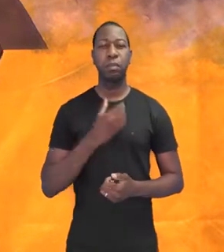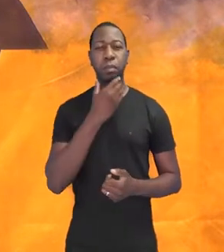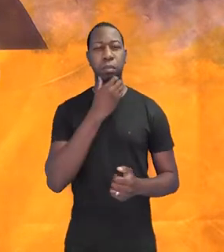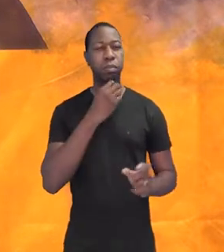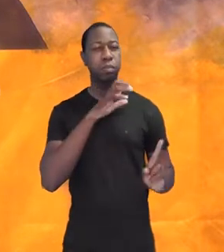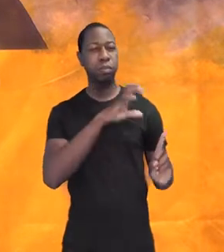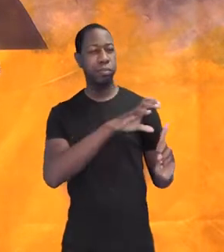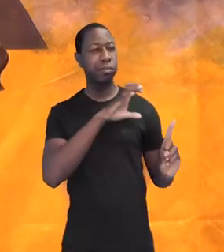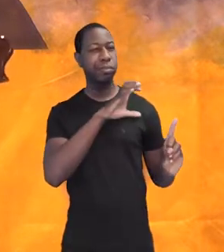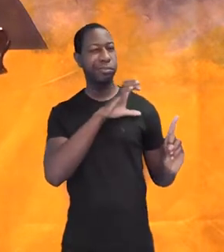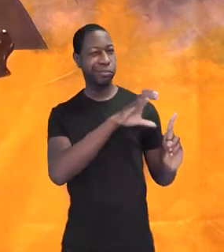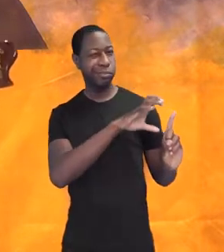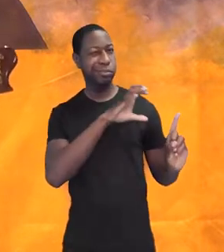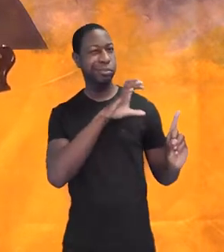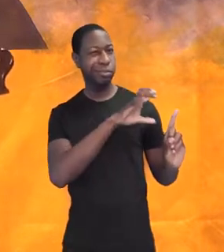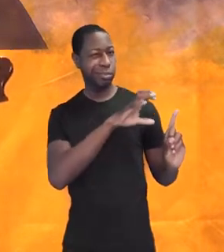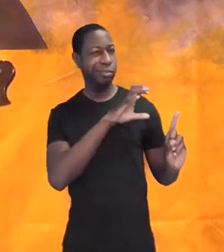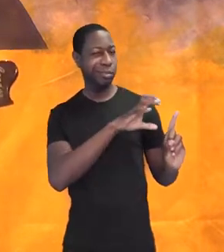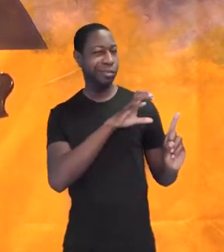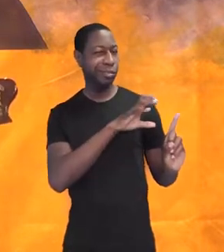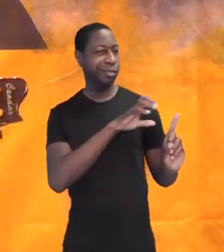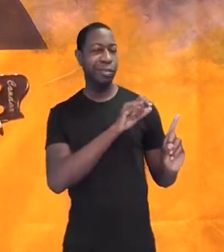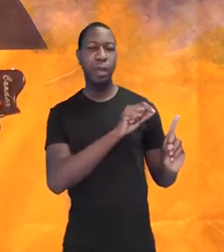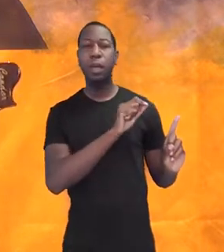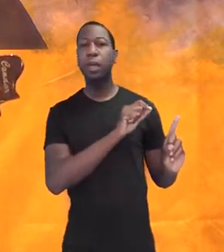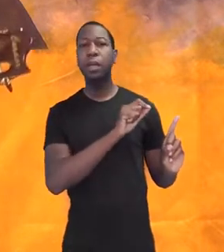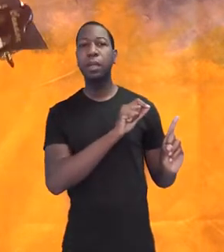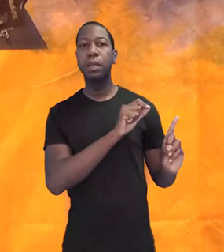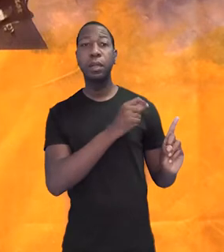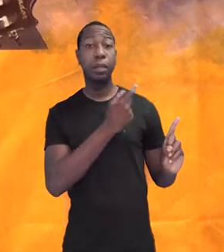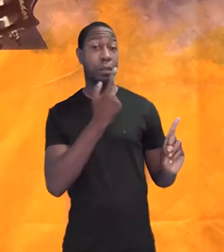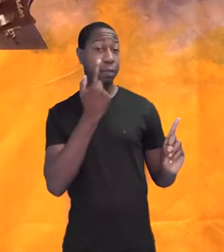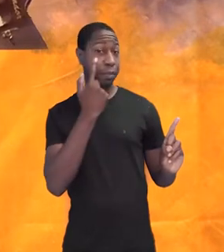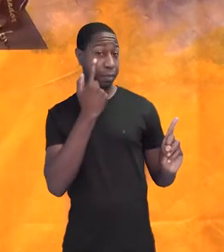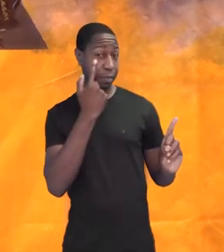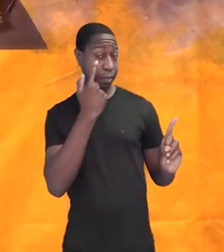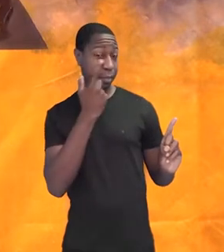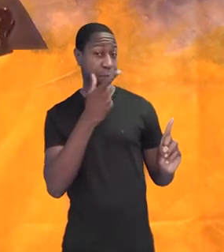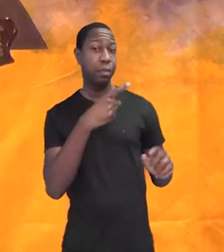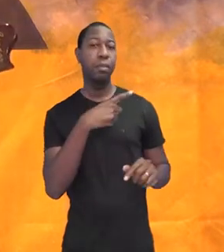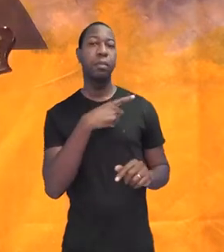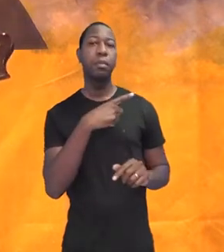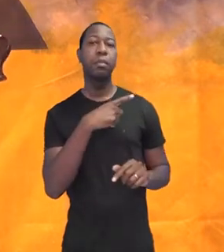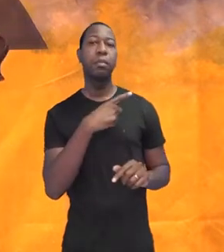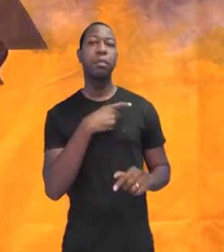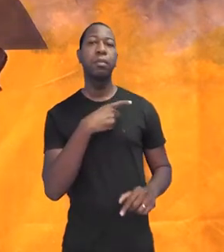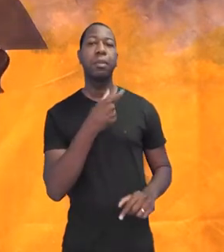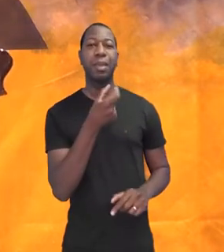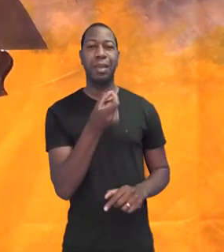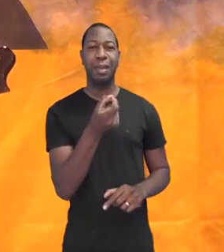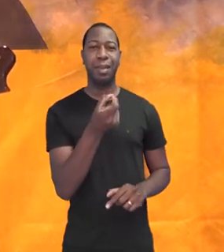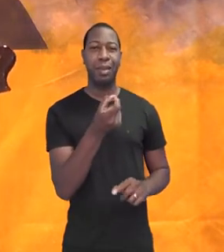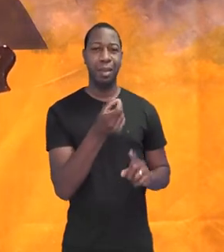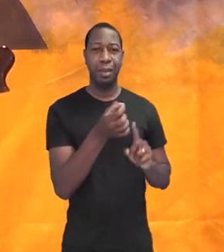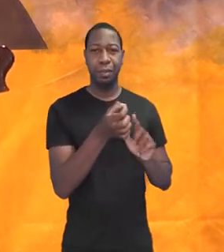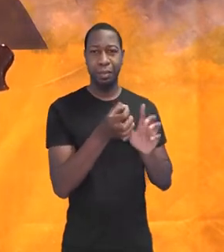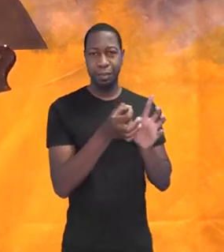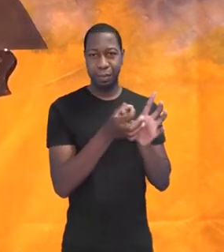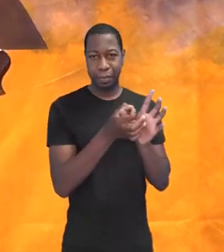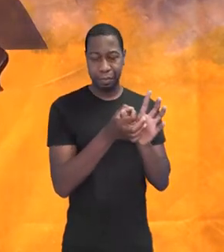insistente masculino, assim, né, que é muito comum, assim, ela mostra que tem o anel de